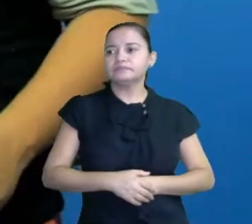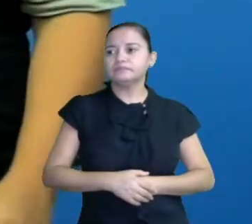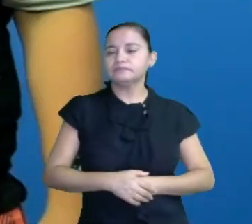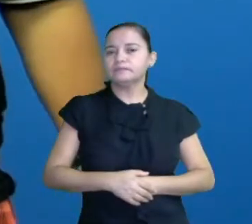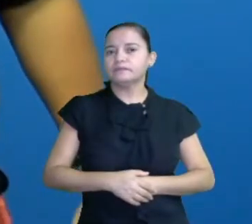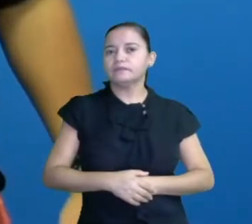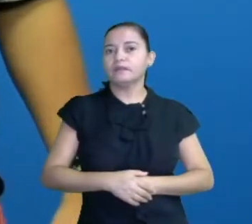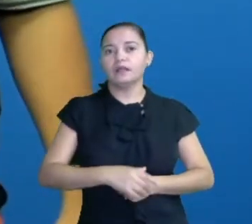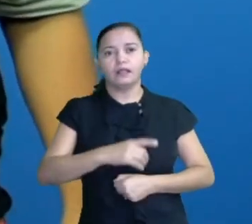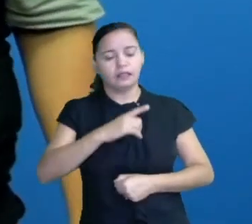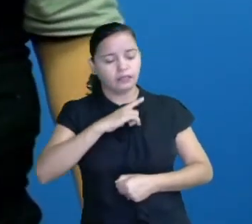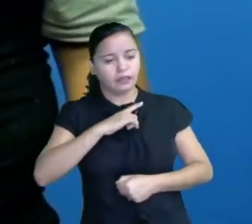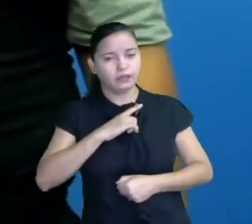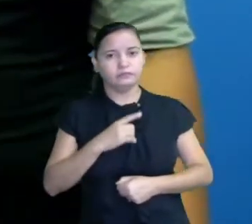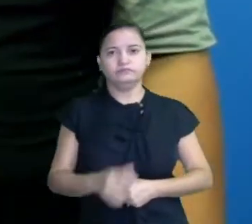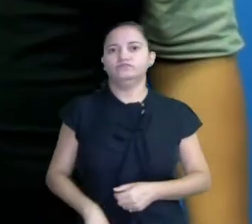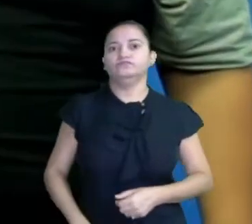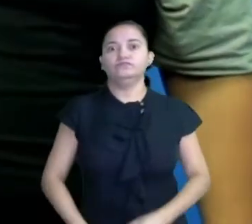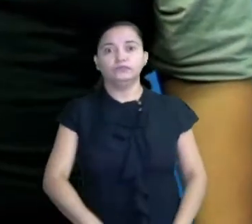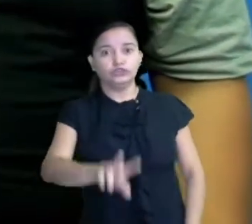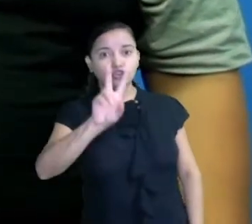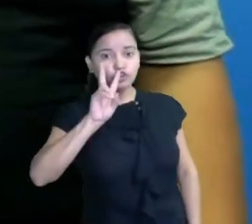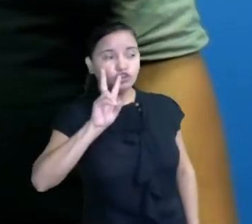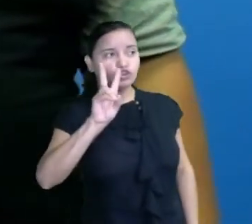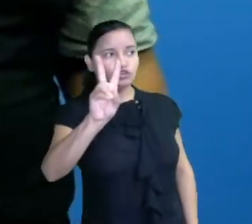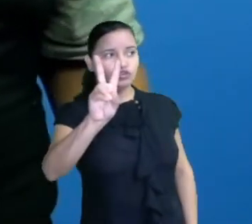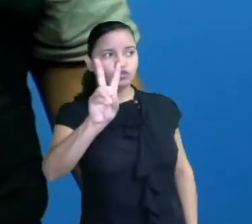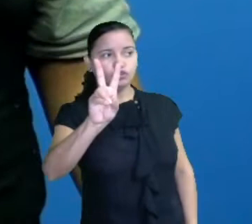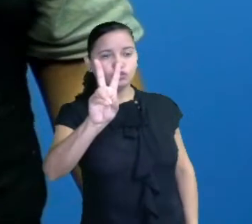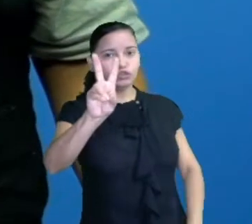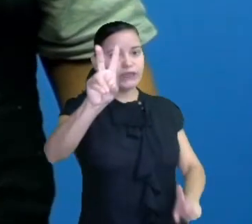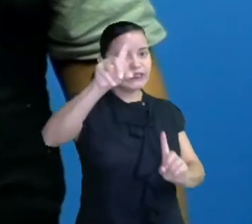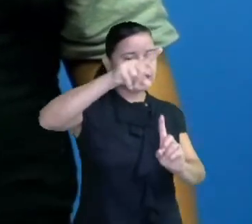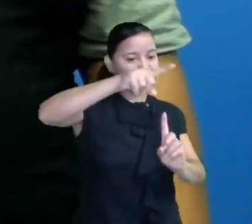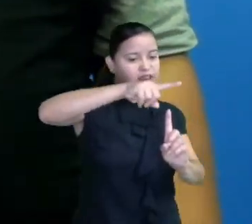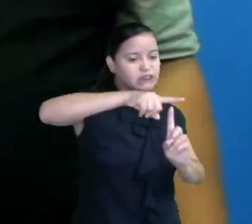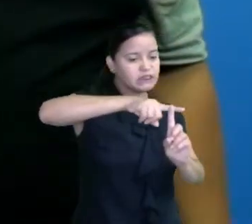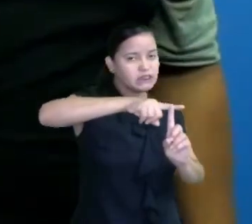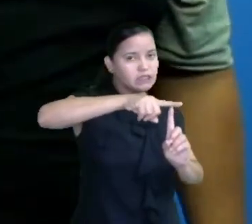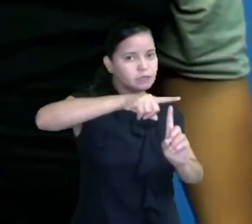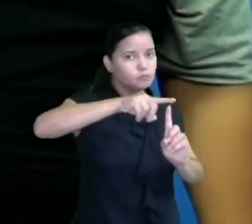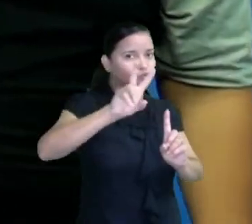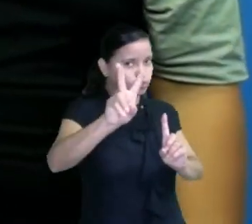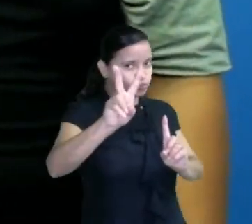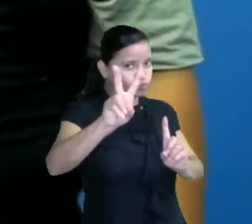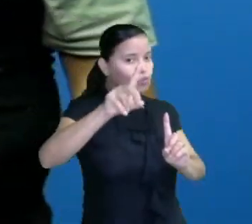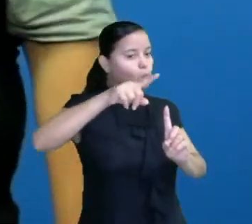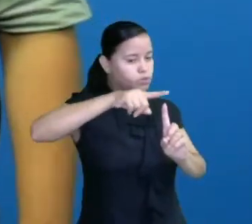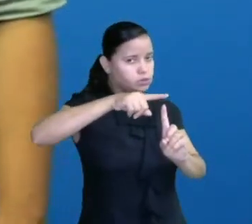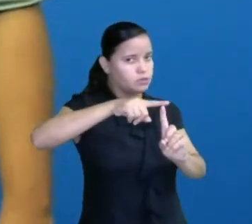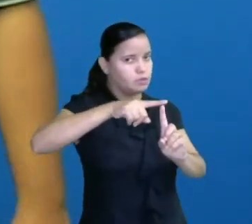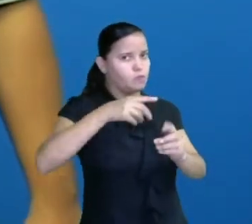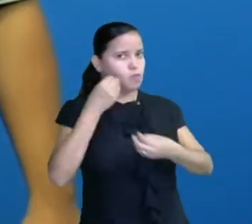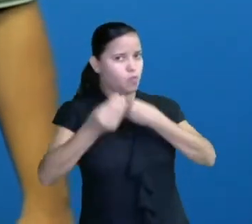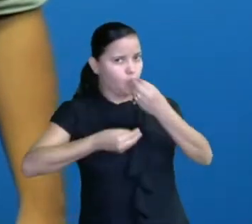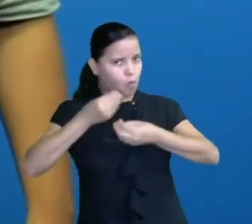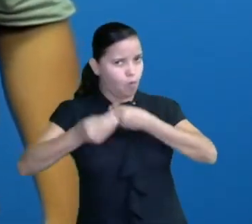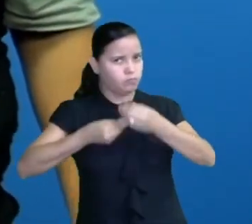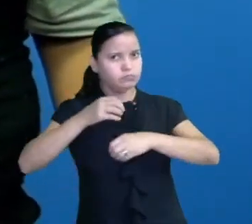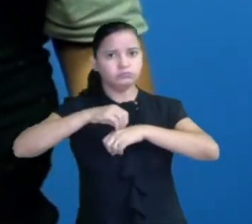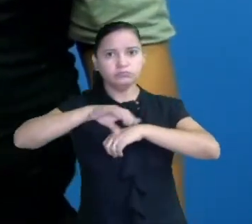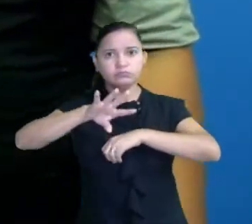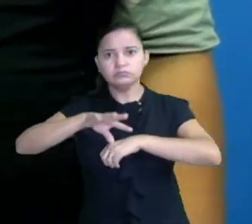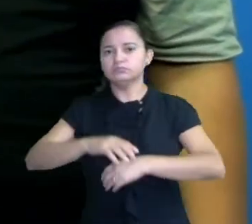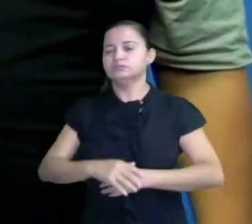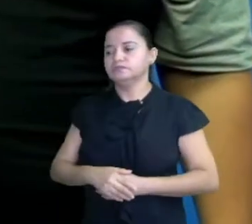Mas a gente tem dois tipos de informação para a gente trabalhar. Existem duas maneiras de se trabalhar. A